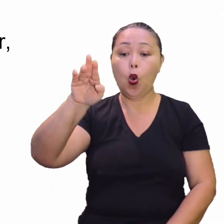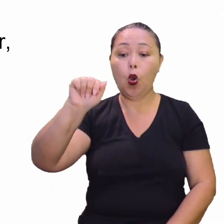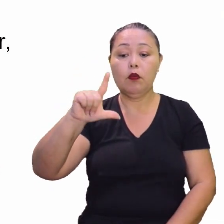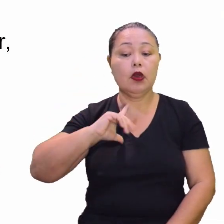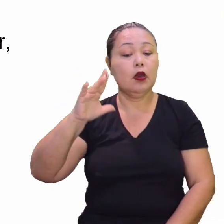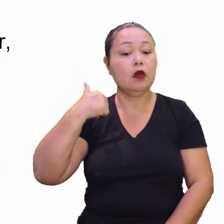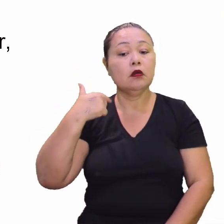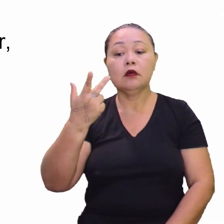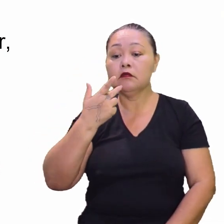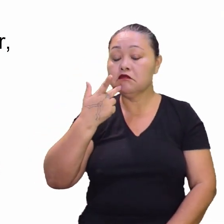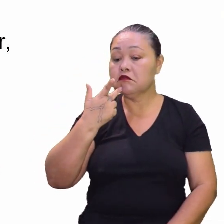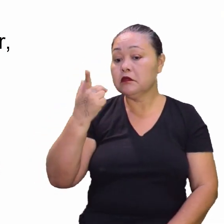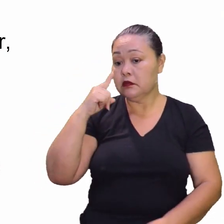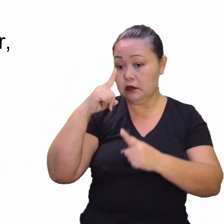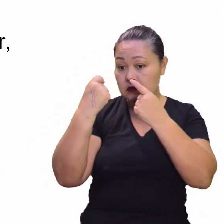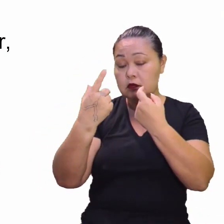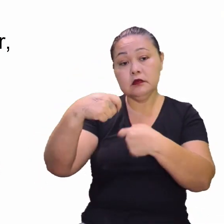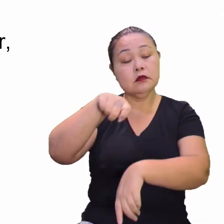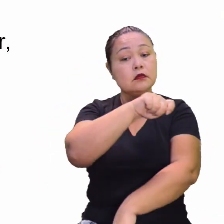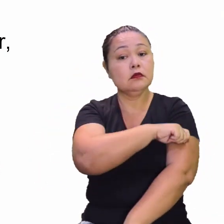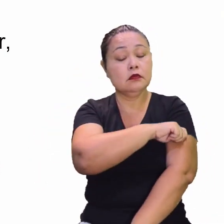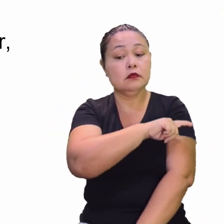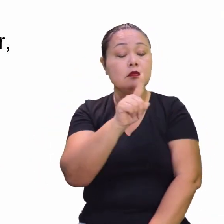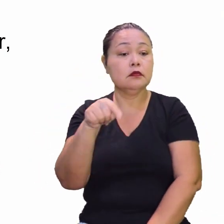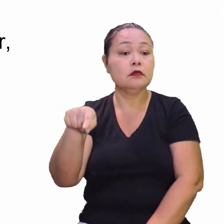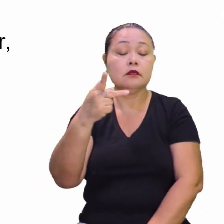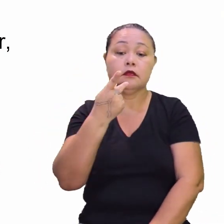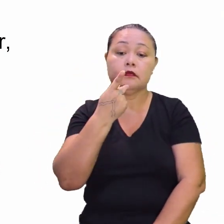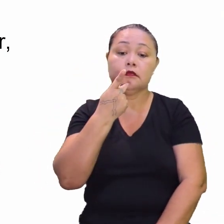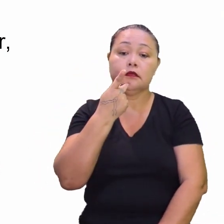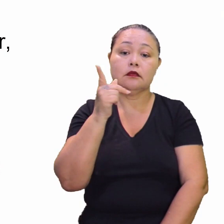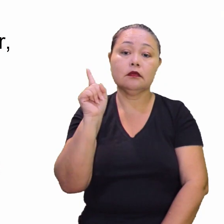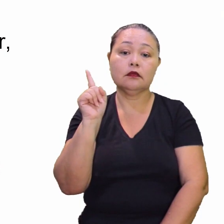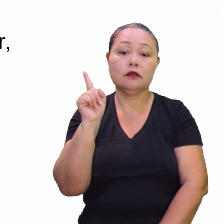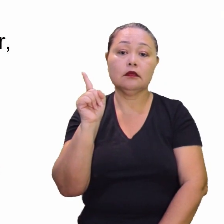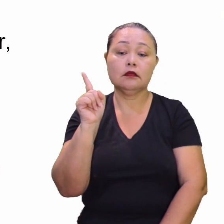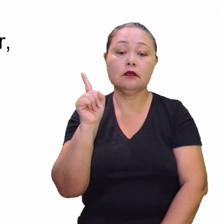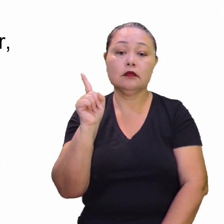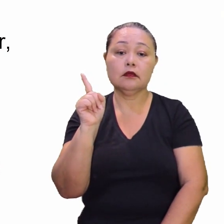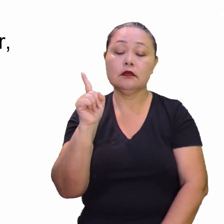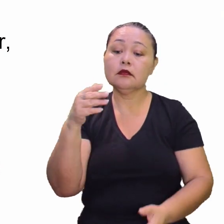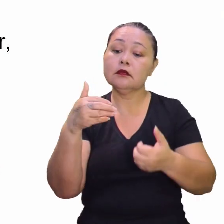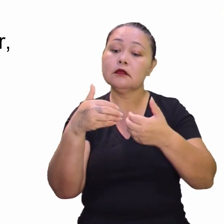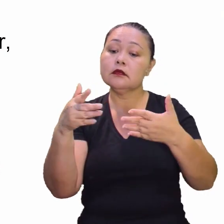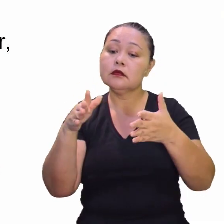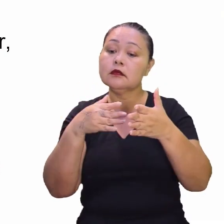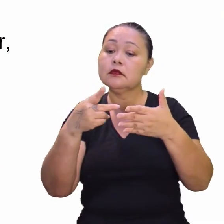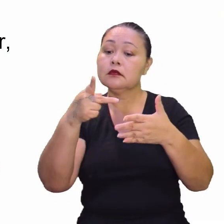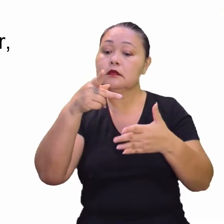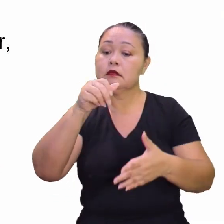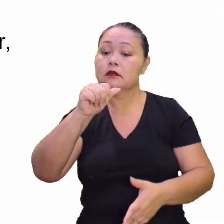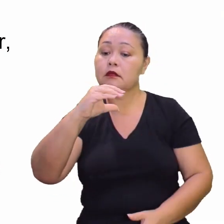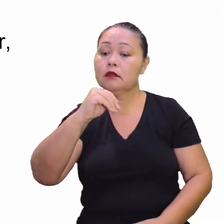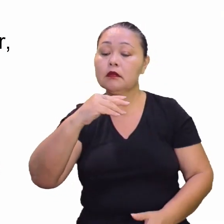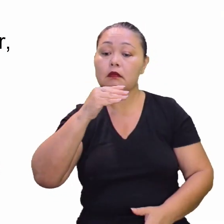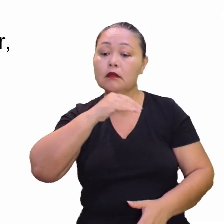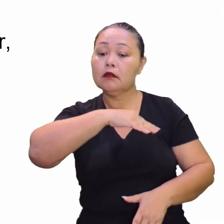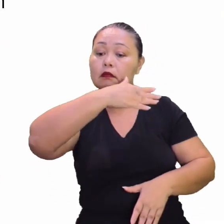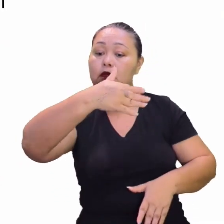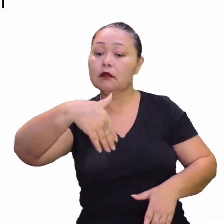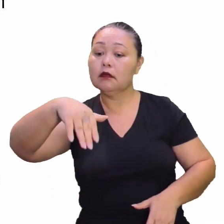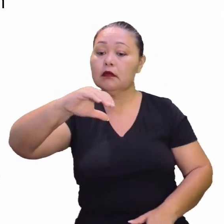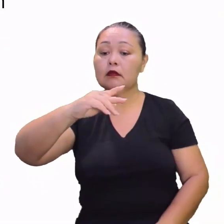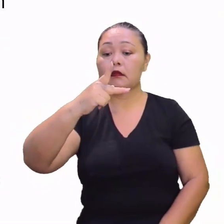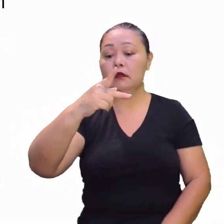aí, mais uma notícia interessante para o nosso querido aluno falar sobre a estrada para o Pacífico. Muito bem.